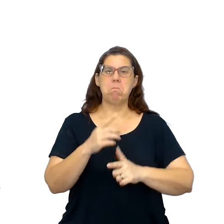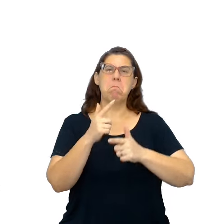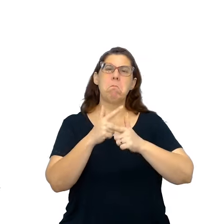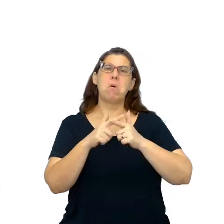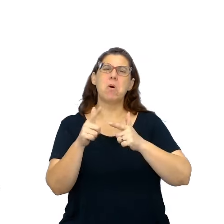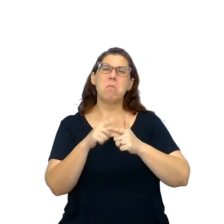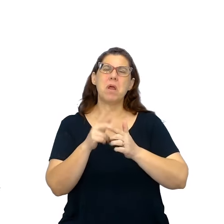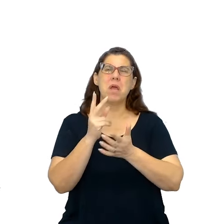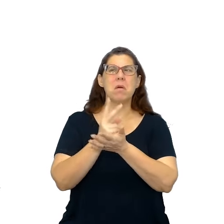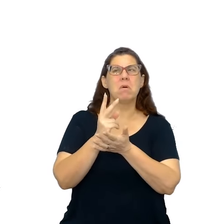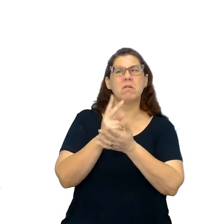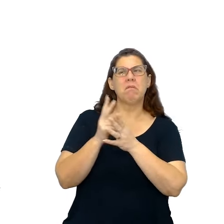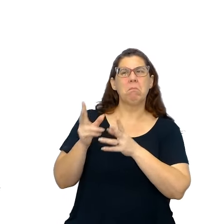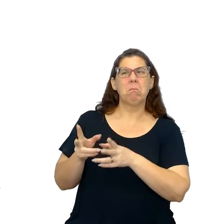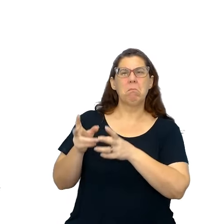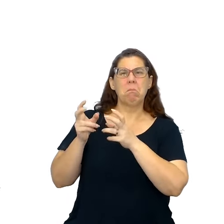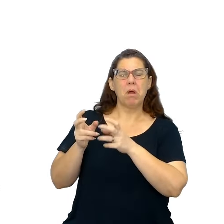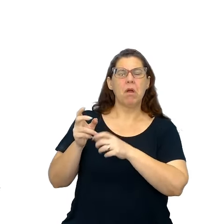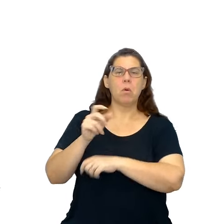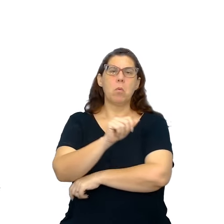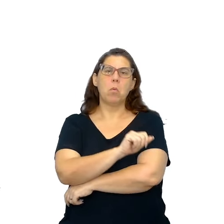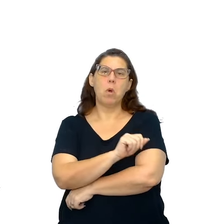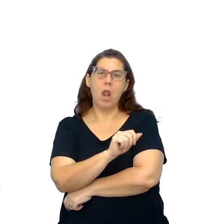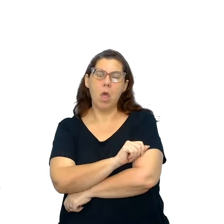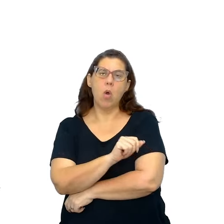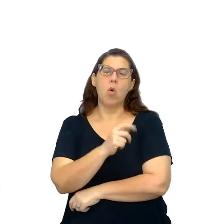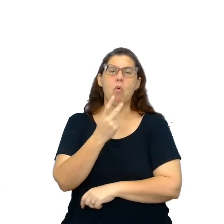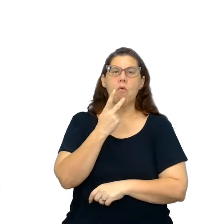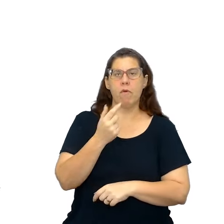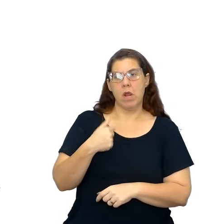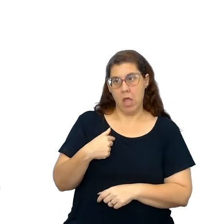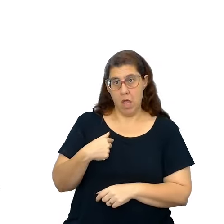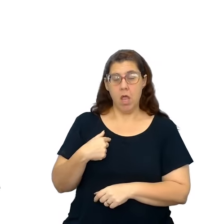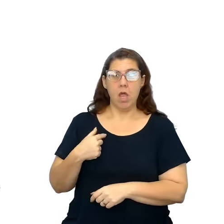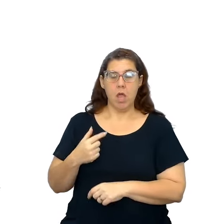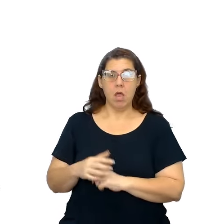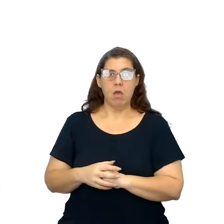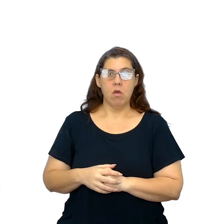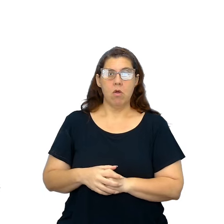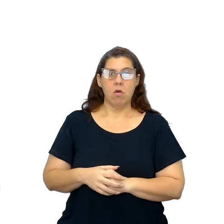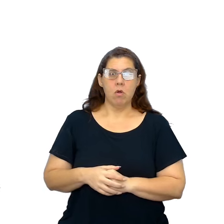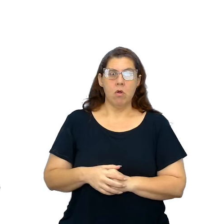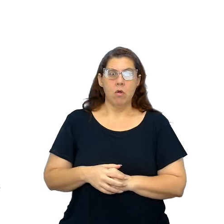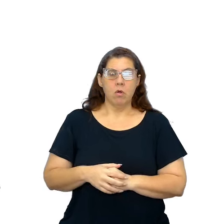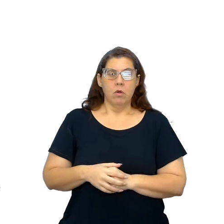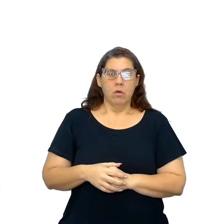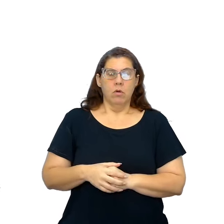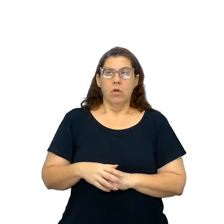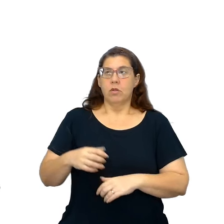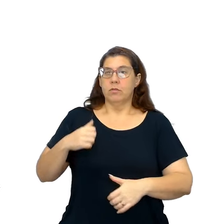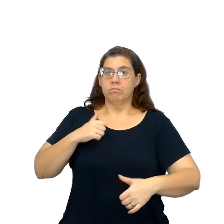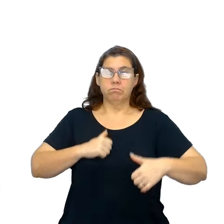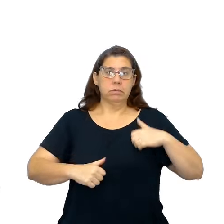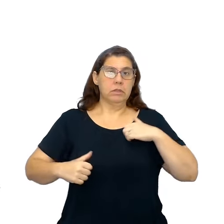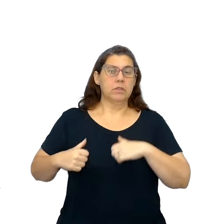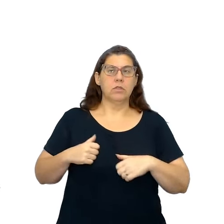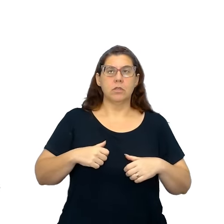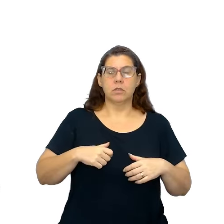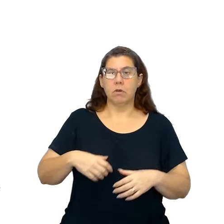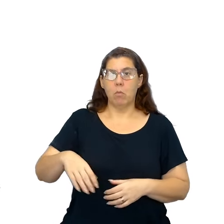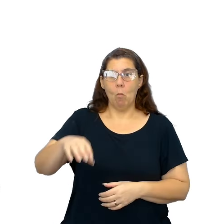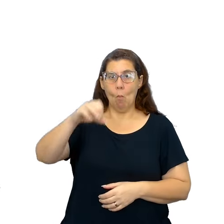gente sempre ouve, que os alunos falam assim, eu estava tão ansioso que me deu